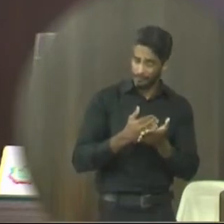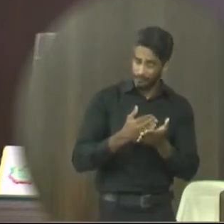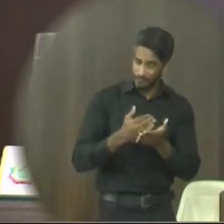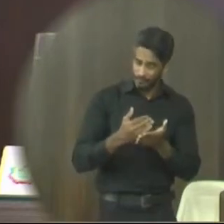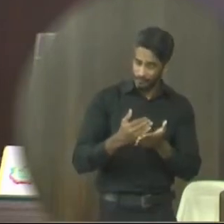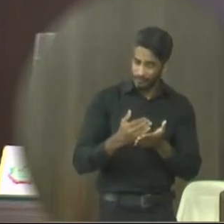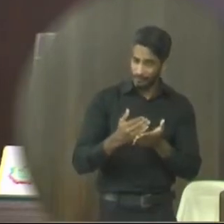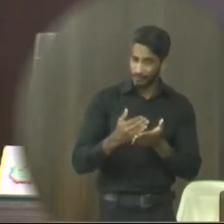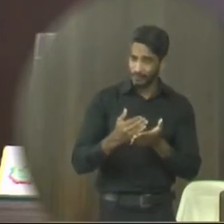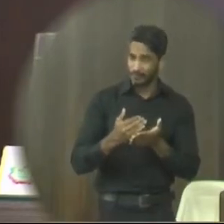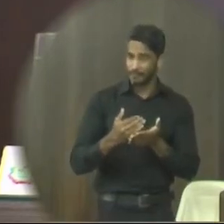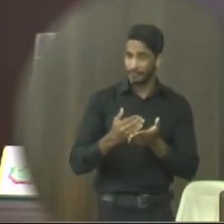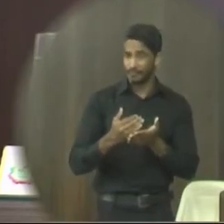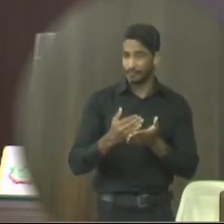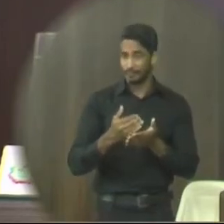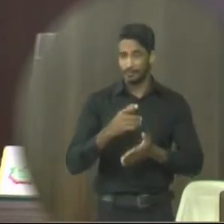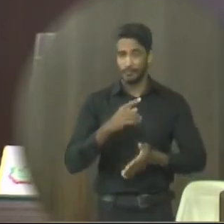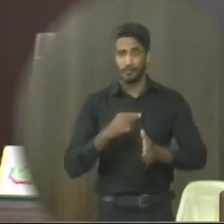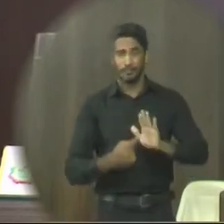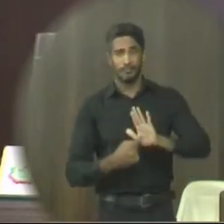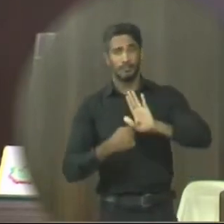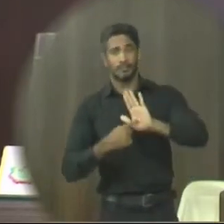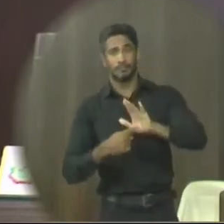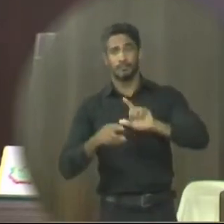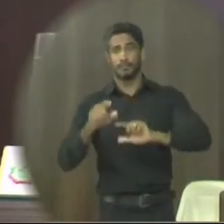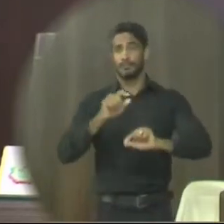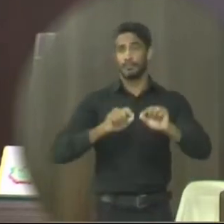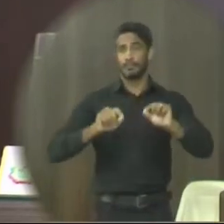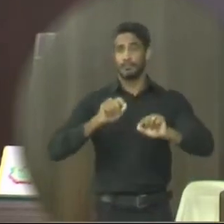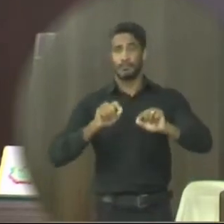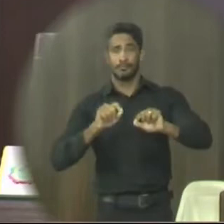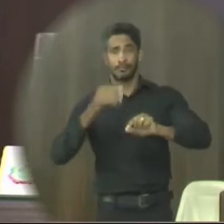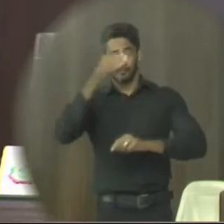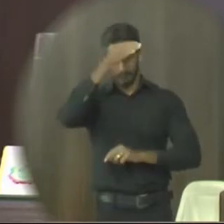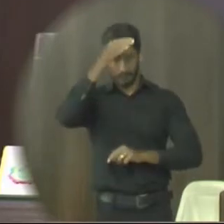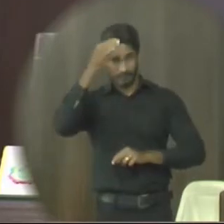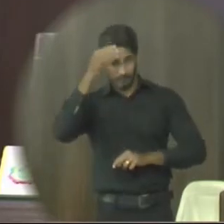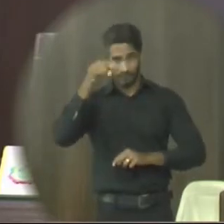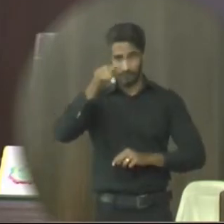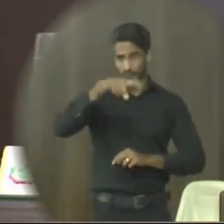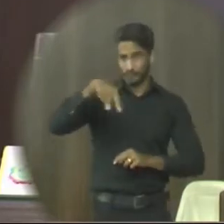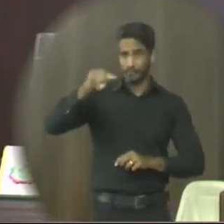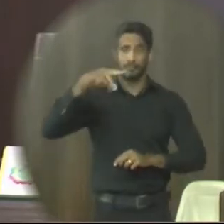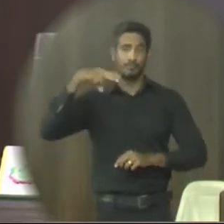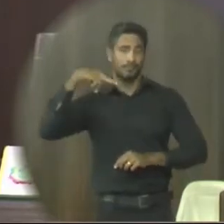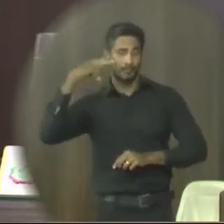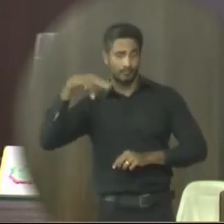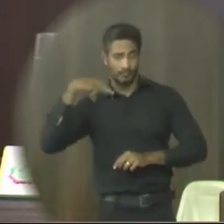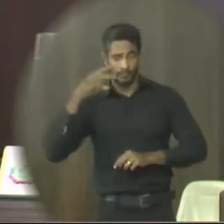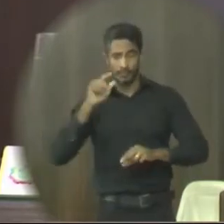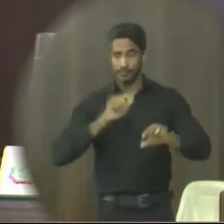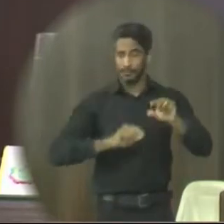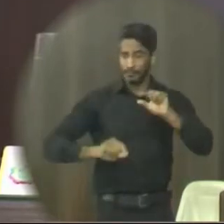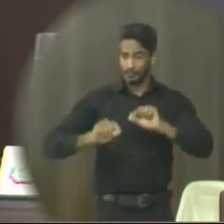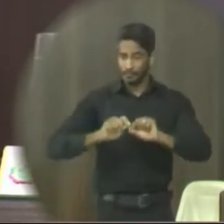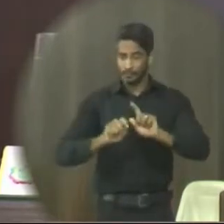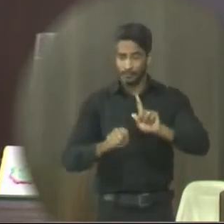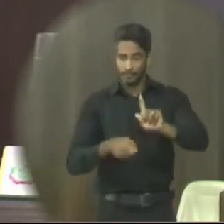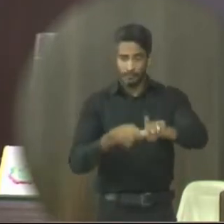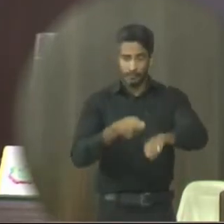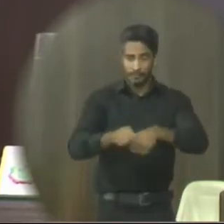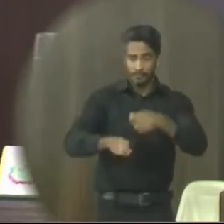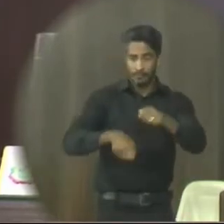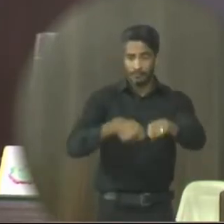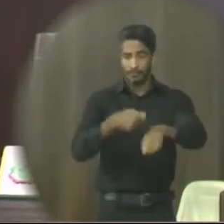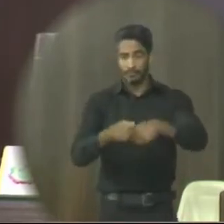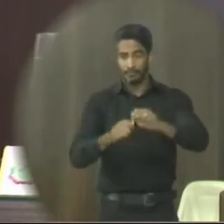Inicialmente, destaca-se que não cabe à Câmara Municipal e seus vereadores a atribuição de administrar.